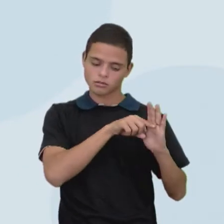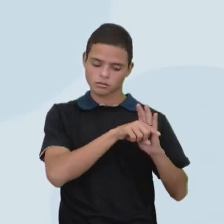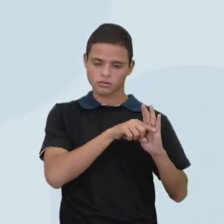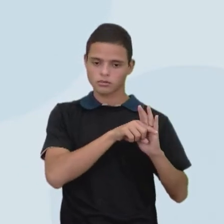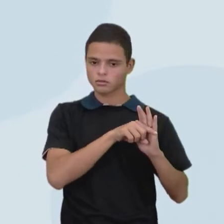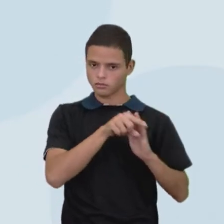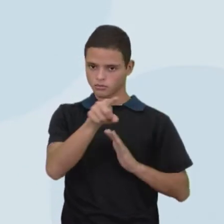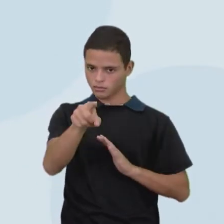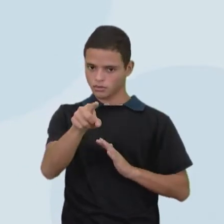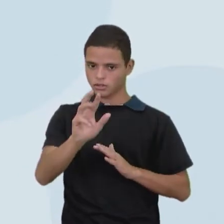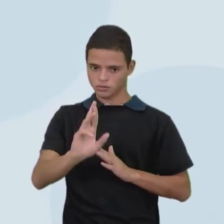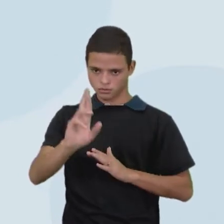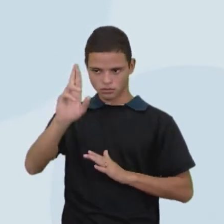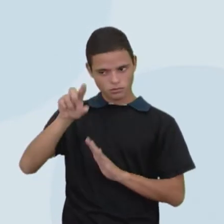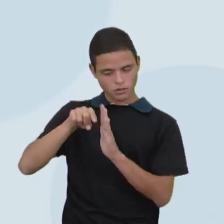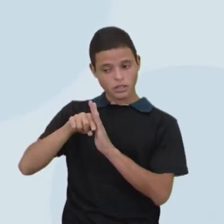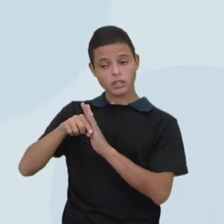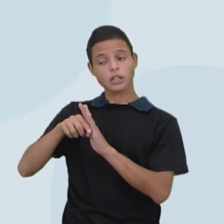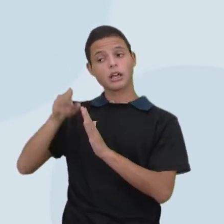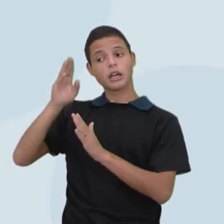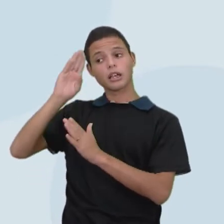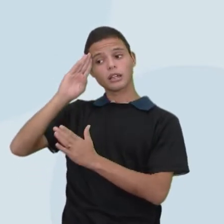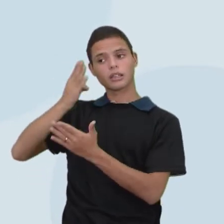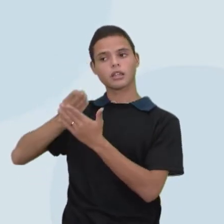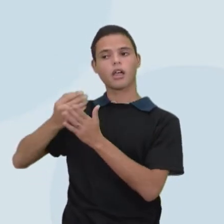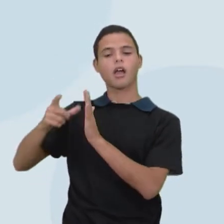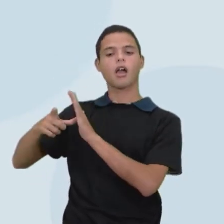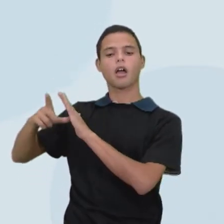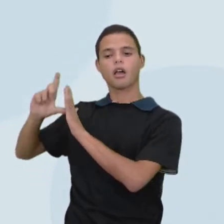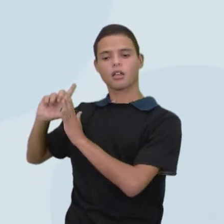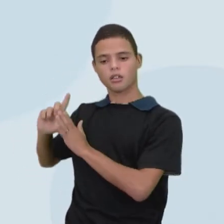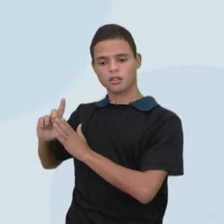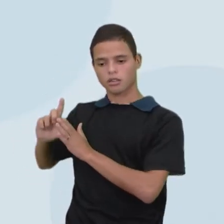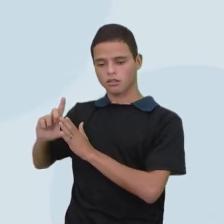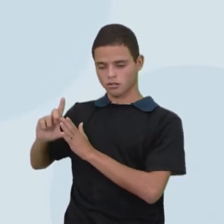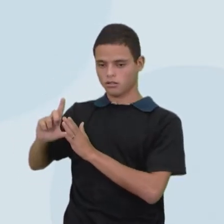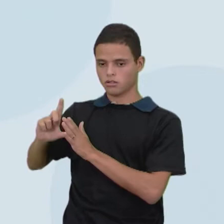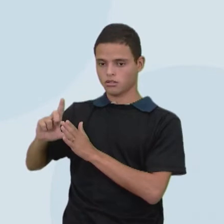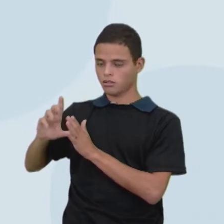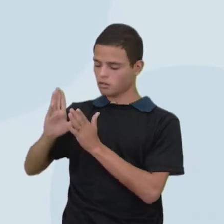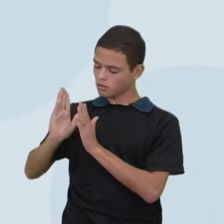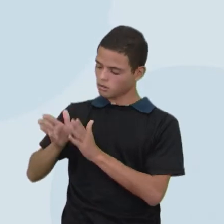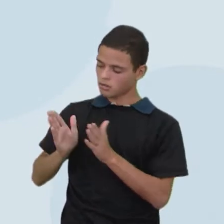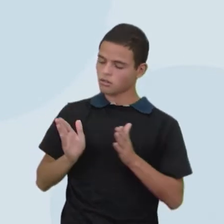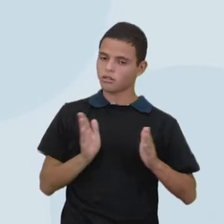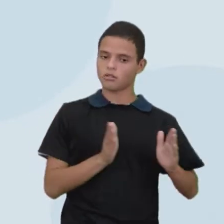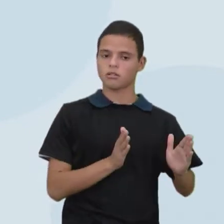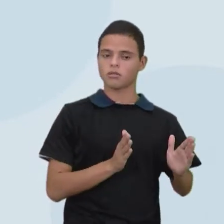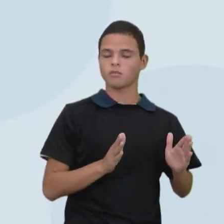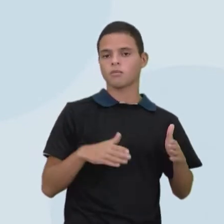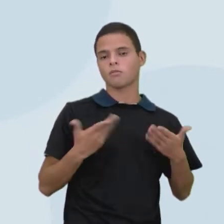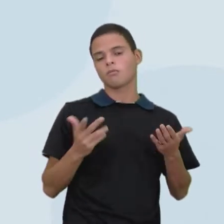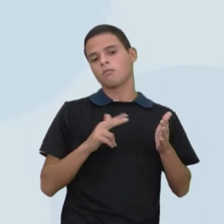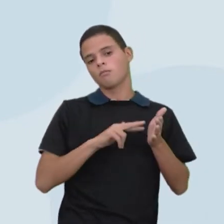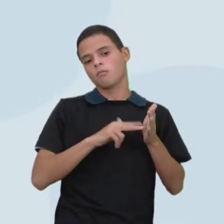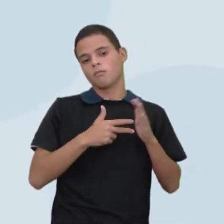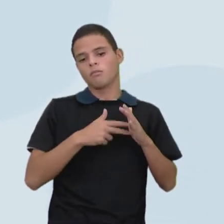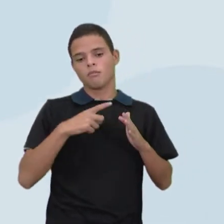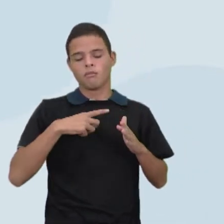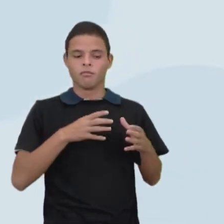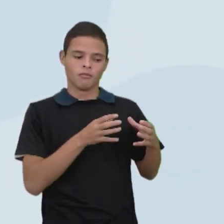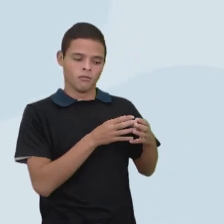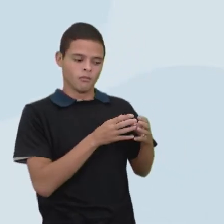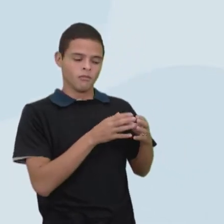quem está fazendo a pesquisa, ele vai decidir antes, tá bom? Quando os elementos já estão ordenados de alguma maneira. Ou seja, a gente tem que ter um grupo